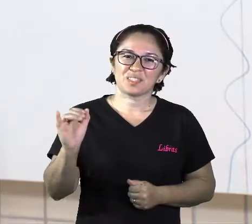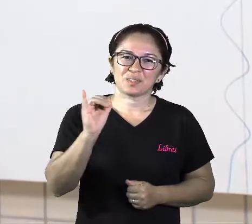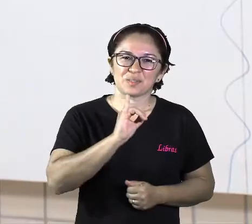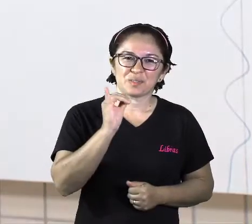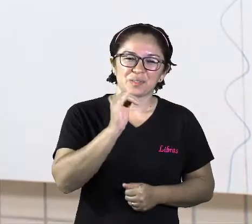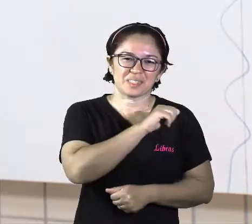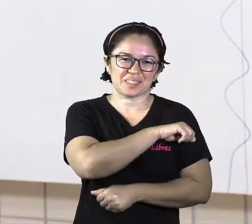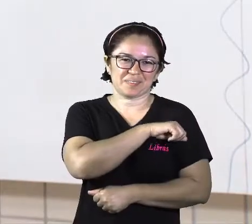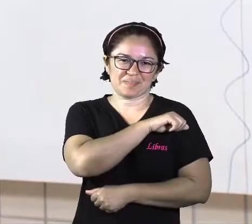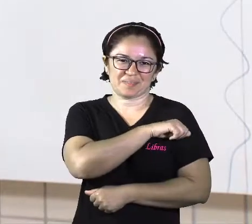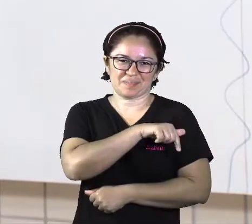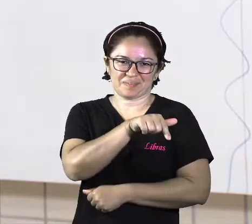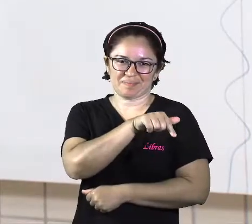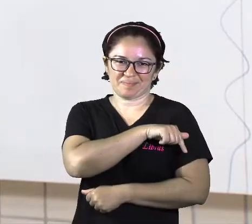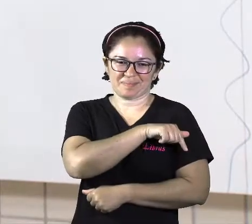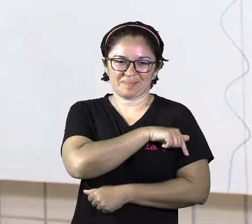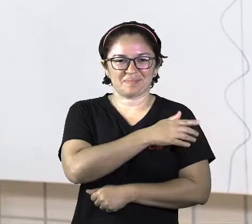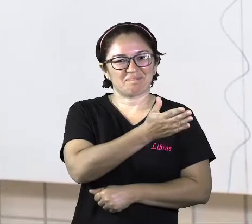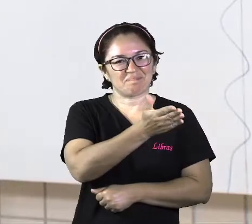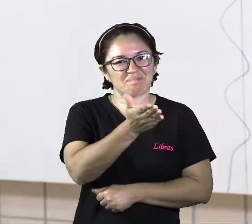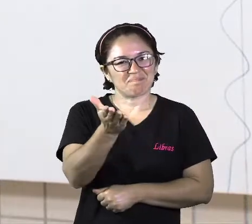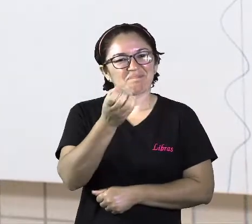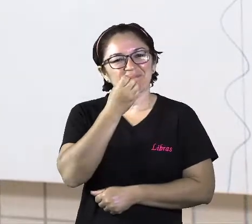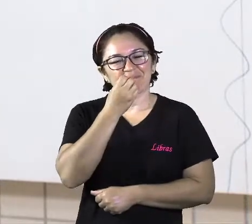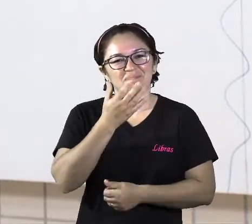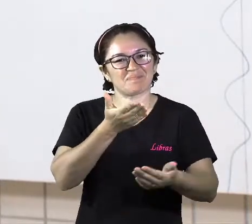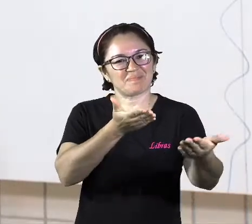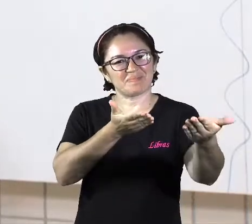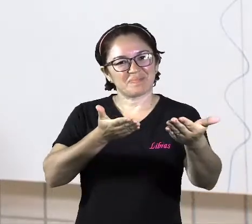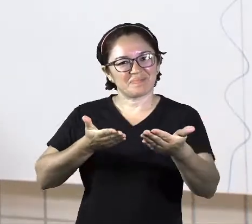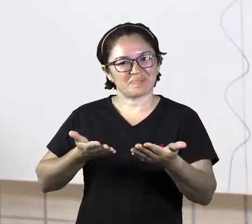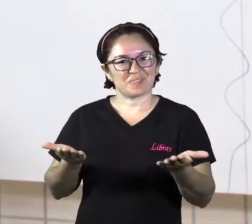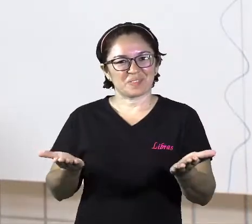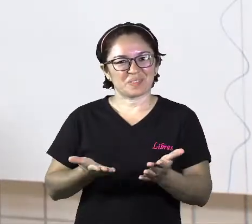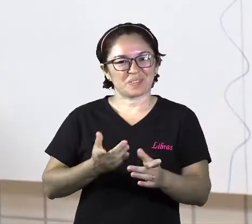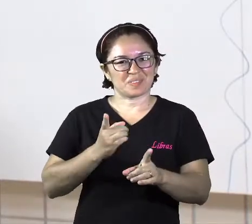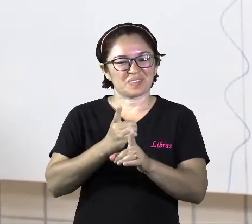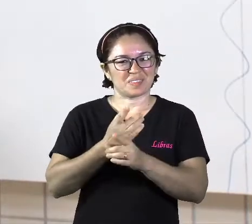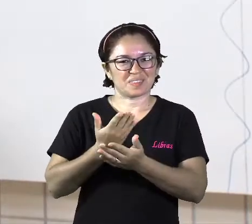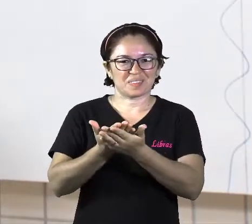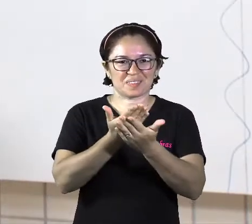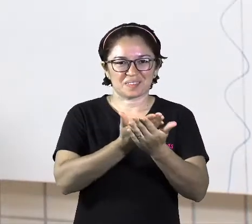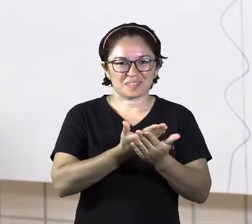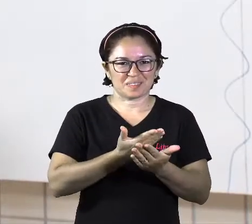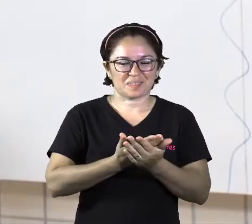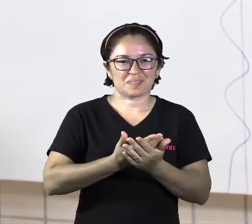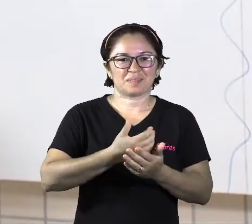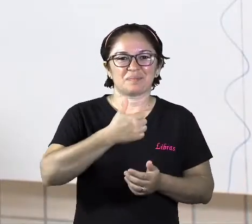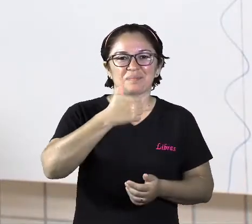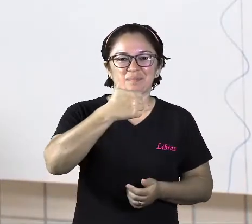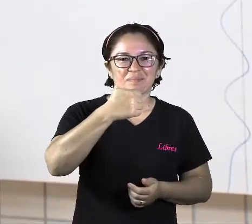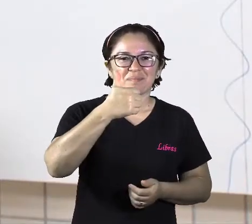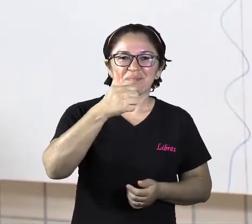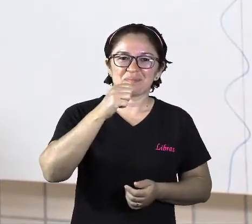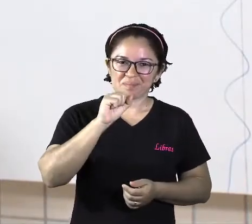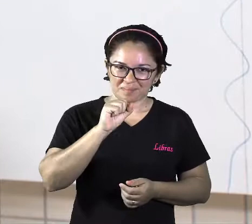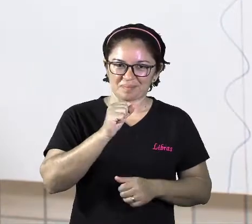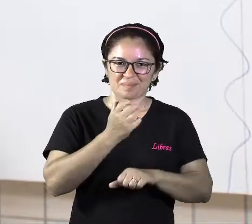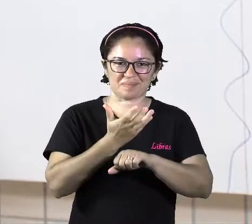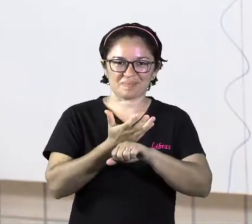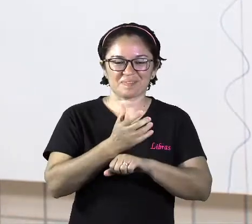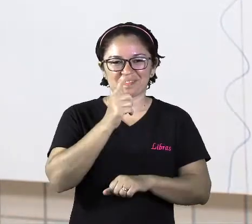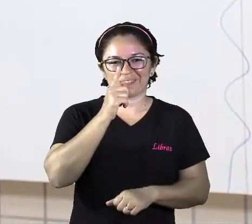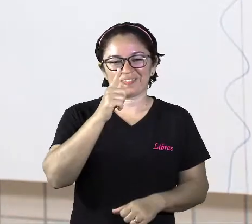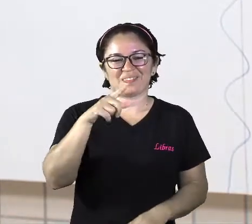estudantes do 7º ano, sejam todos bem-vindos à nossa 18ª aula de língua